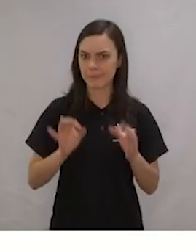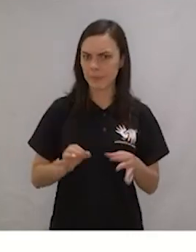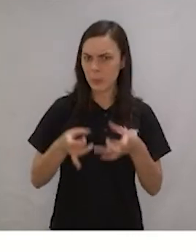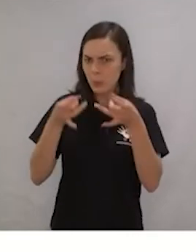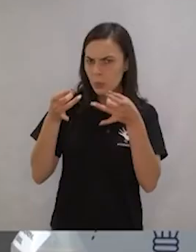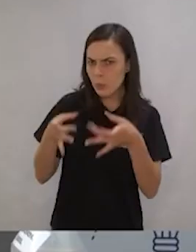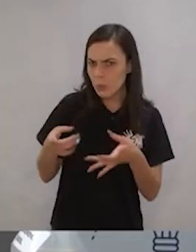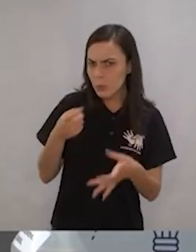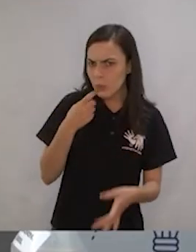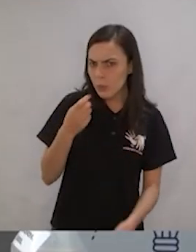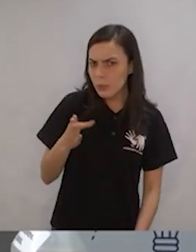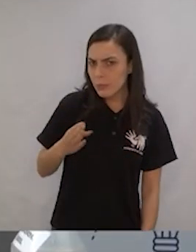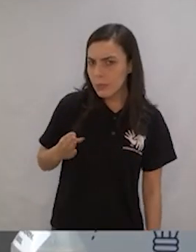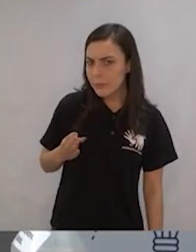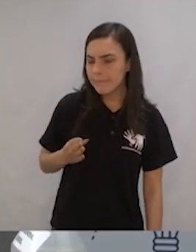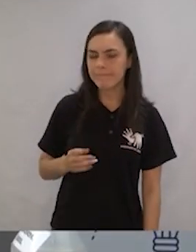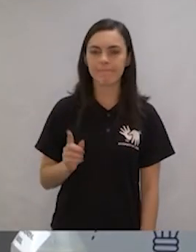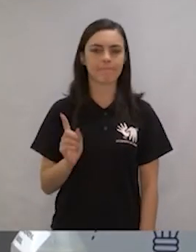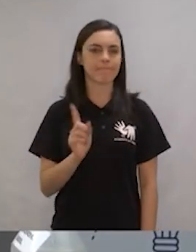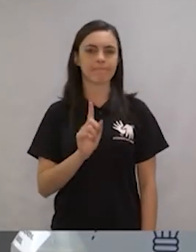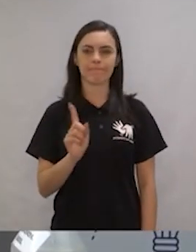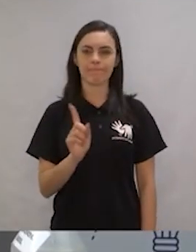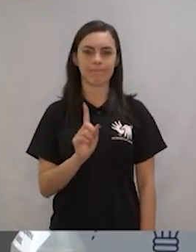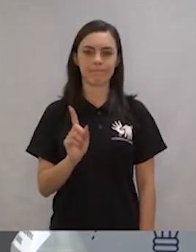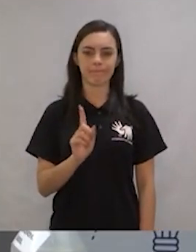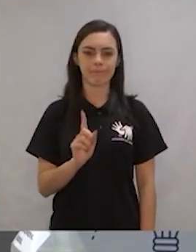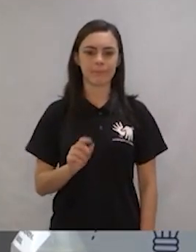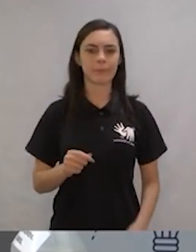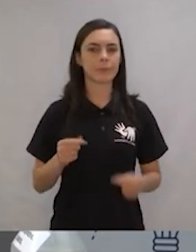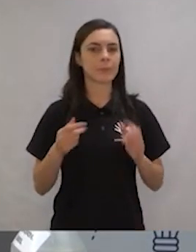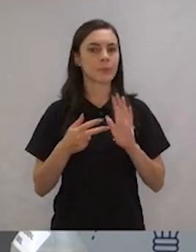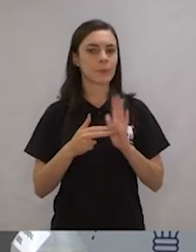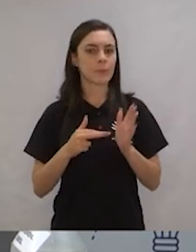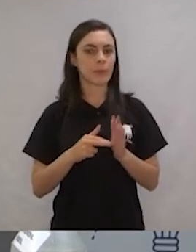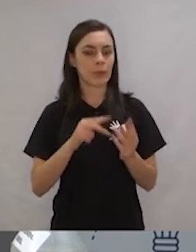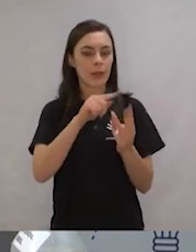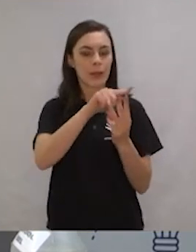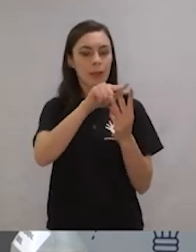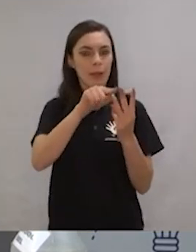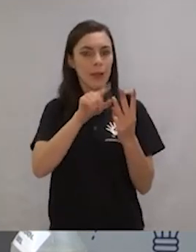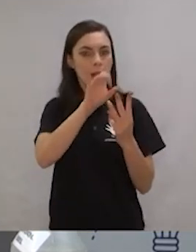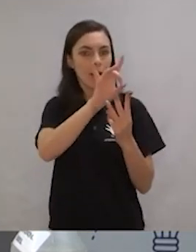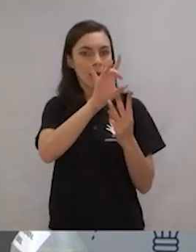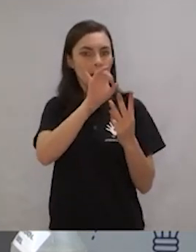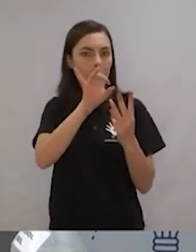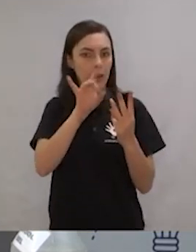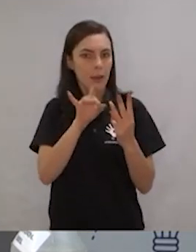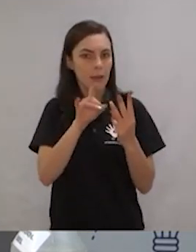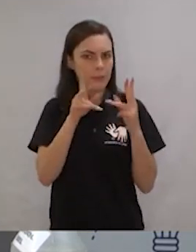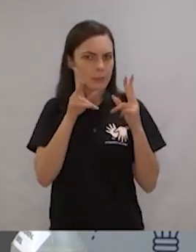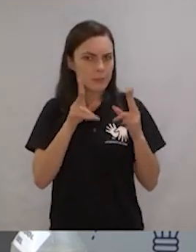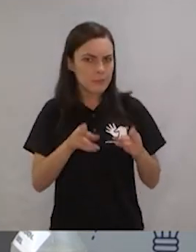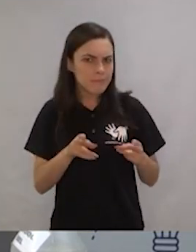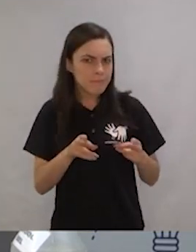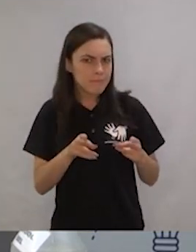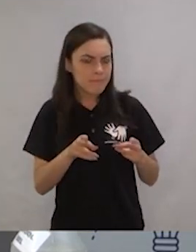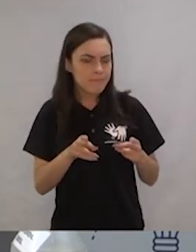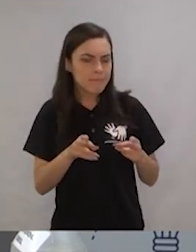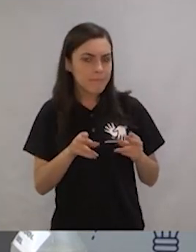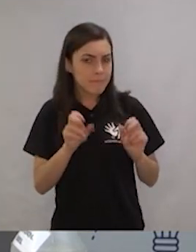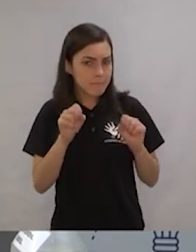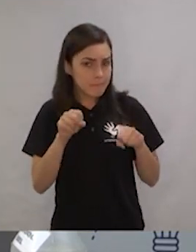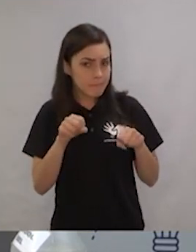Certo? Sobrou algum peixinho? Não. Estamos com a mesma quantidade nos 3